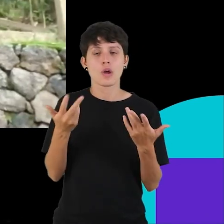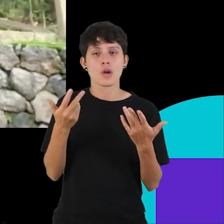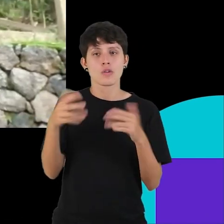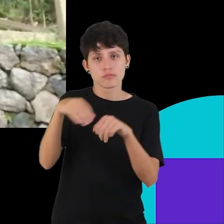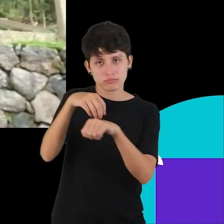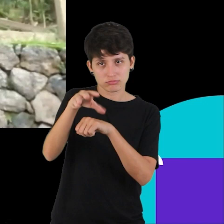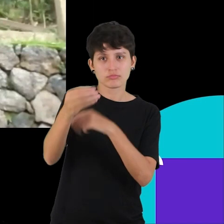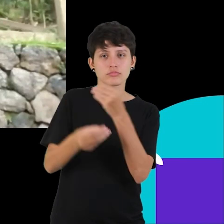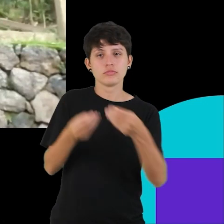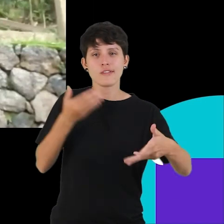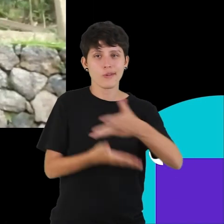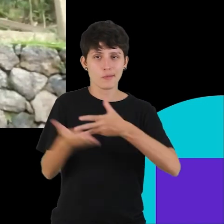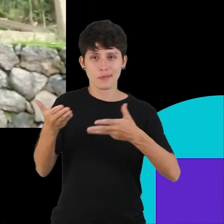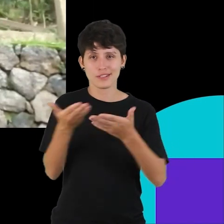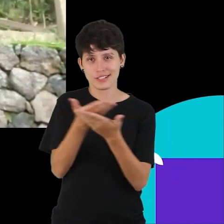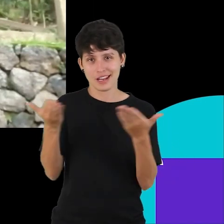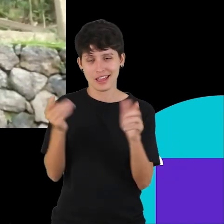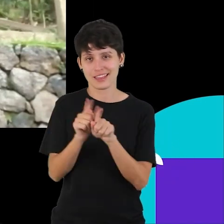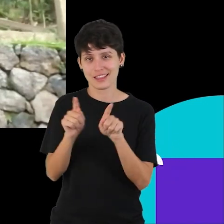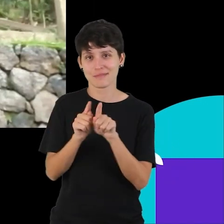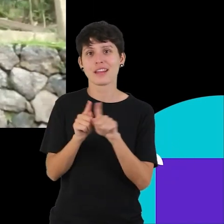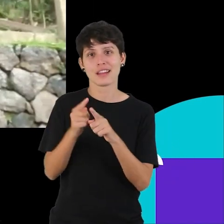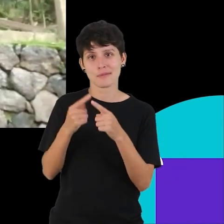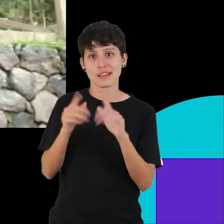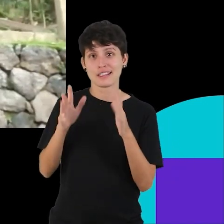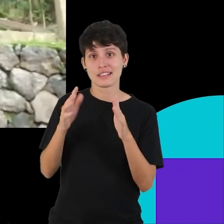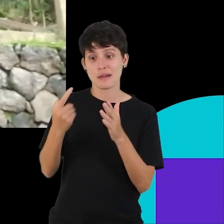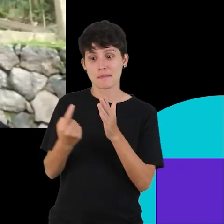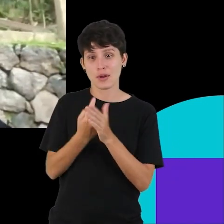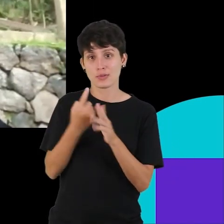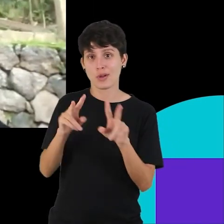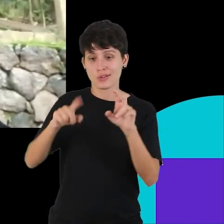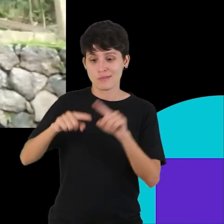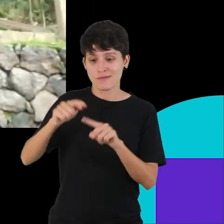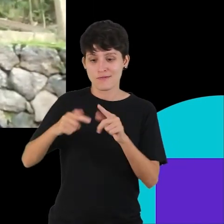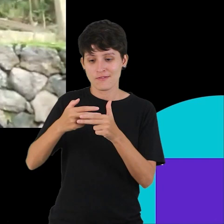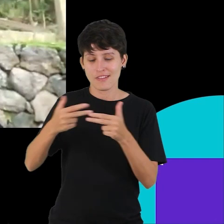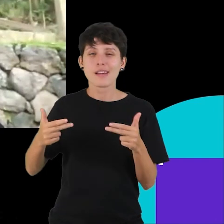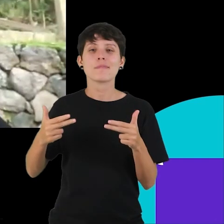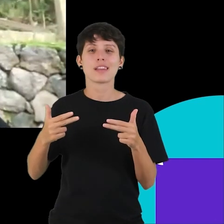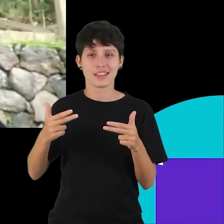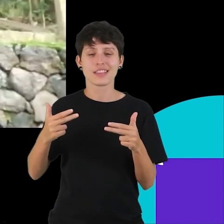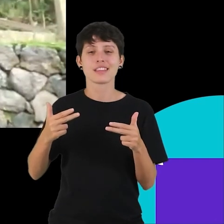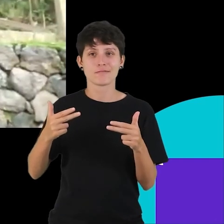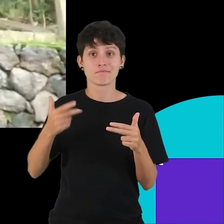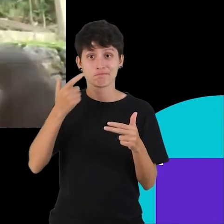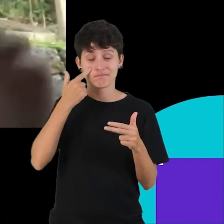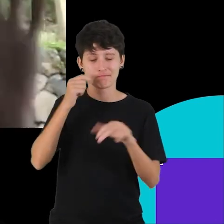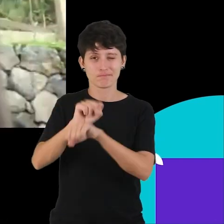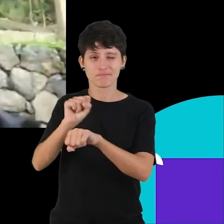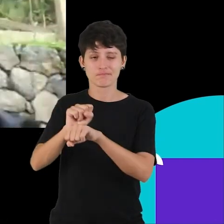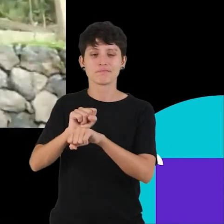utilizarmos essa visualização? Sim. Tem uma ferramenta que vocês podem também jogar no Google, que chama Iceberg.